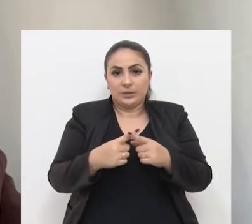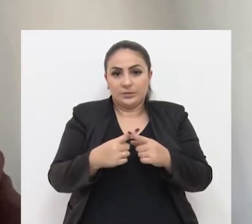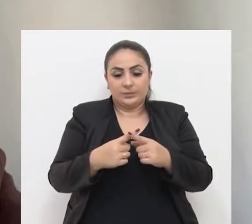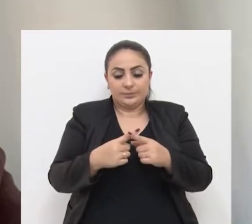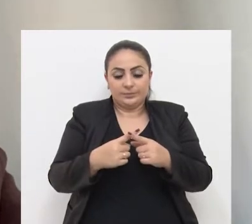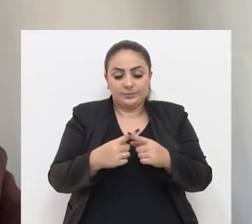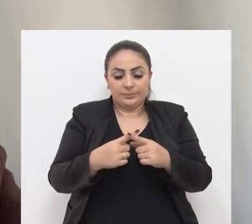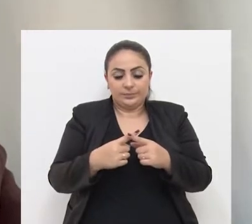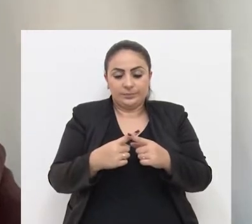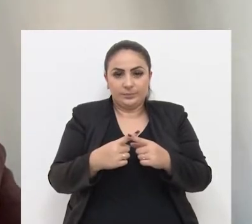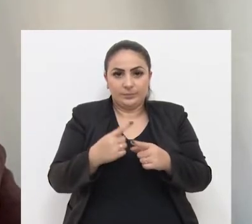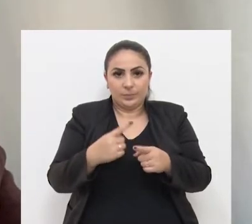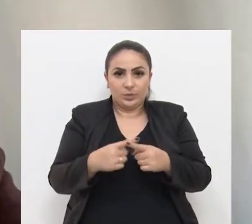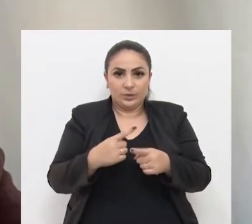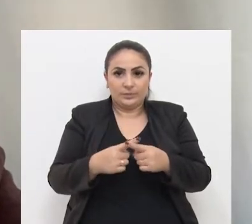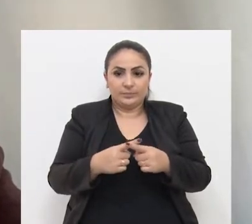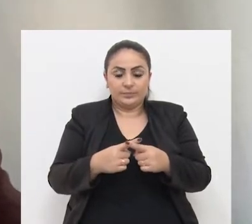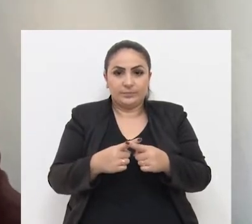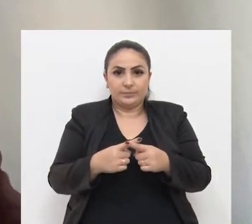aí de